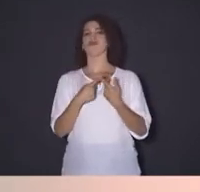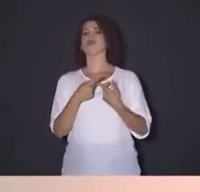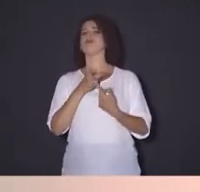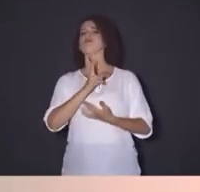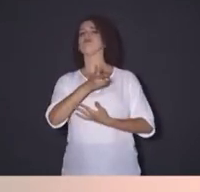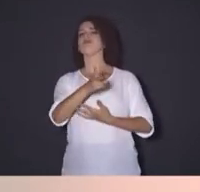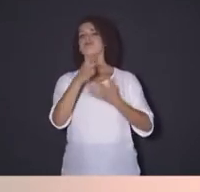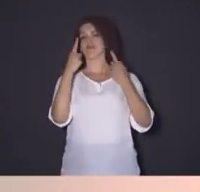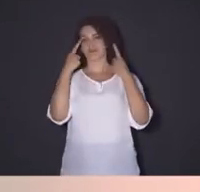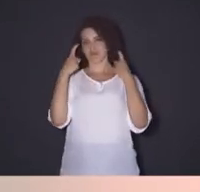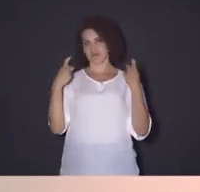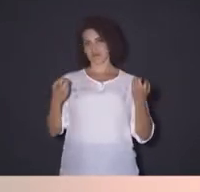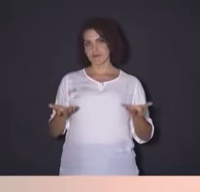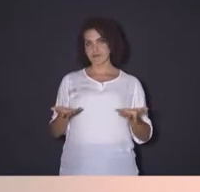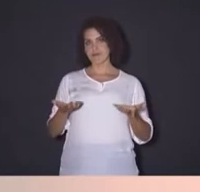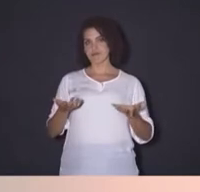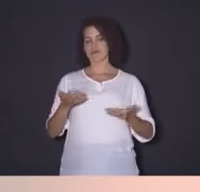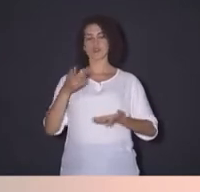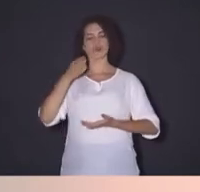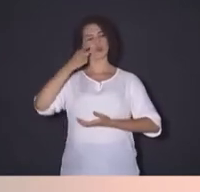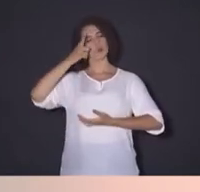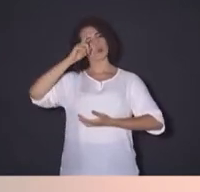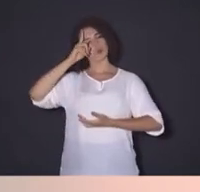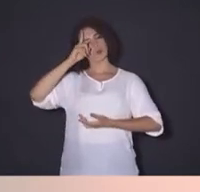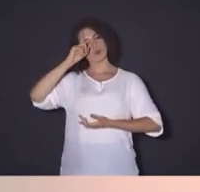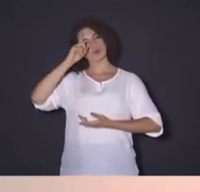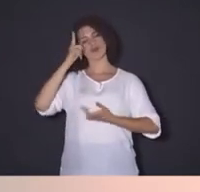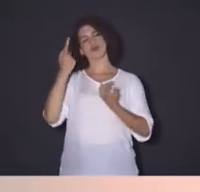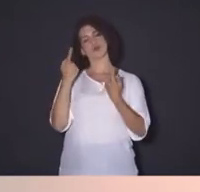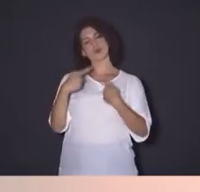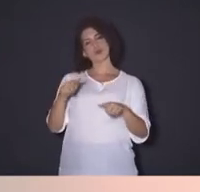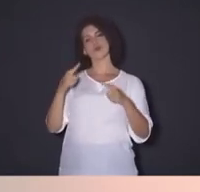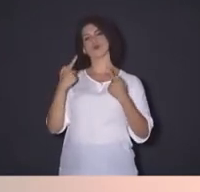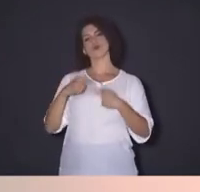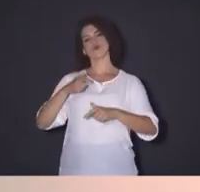violência? A cada dia, nós lutamos contra isso.